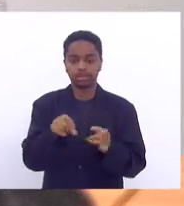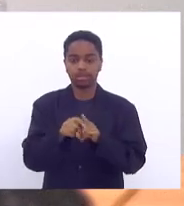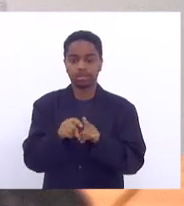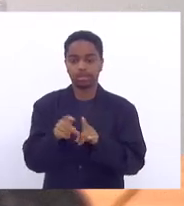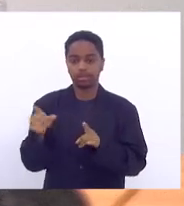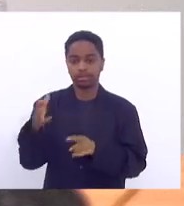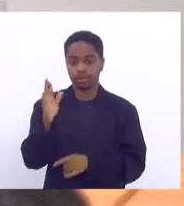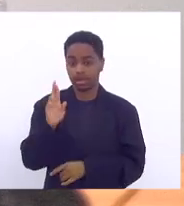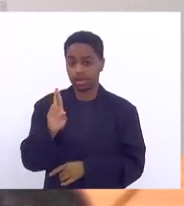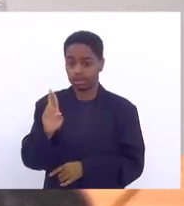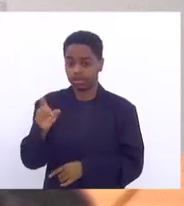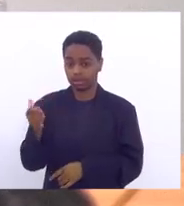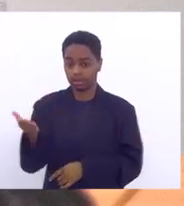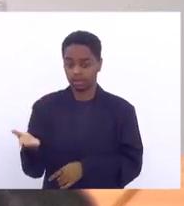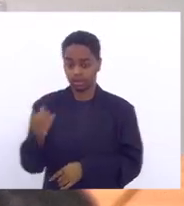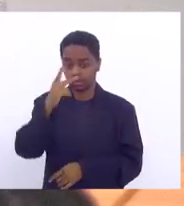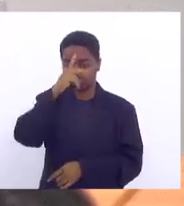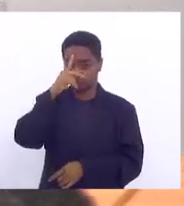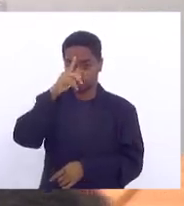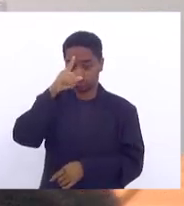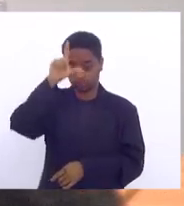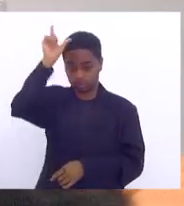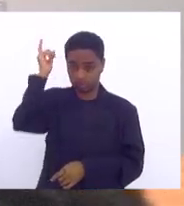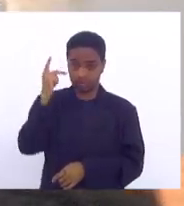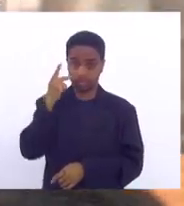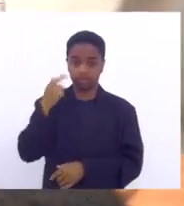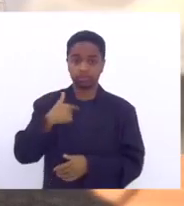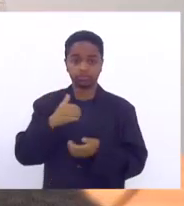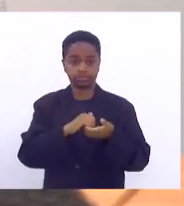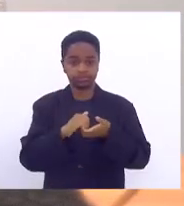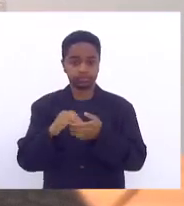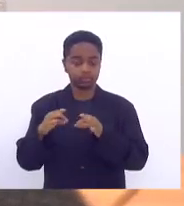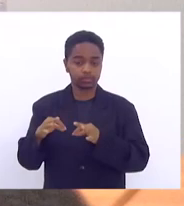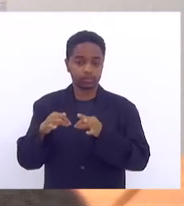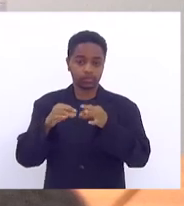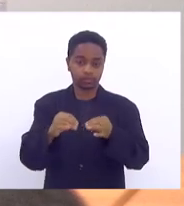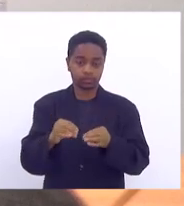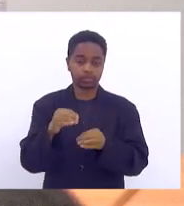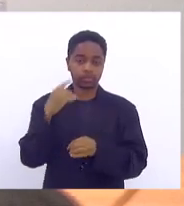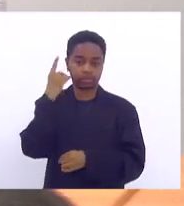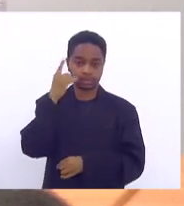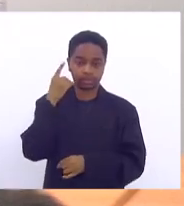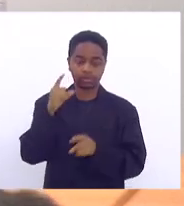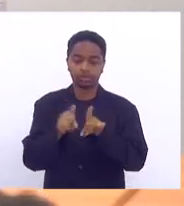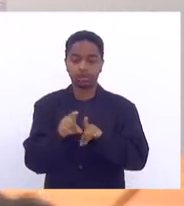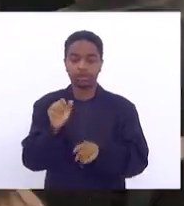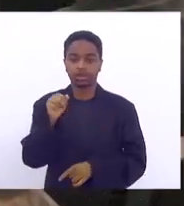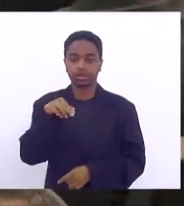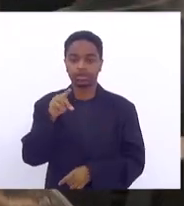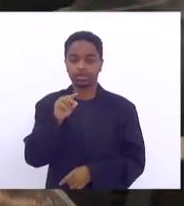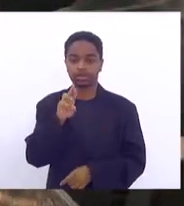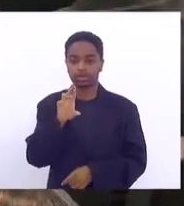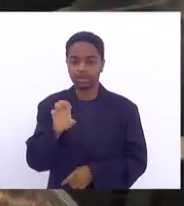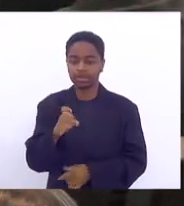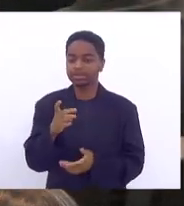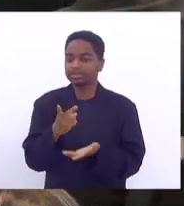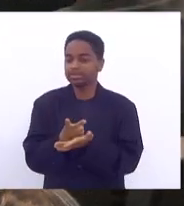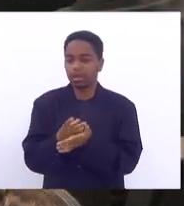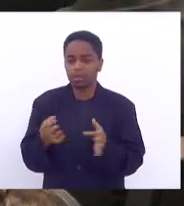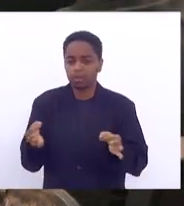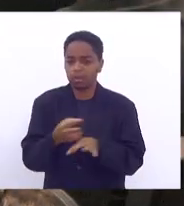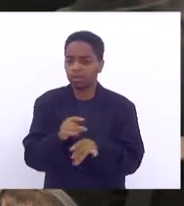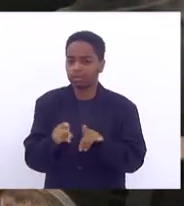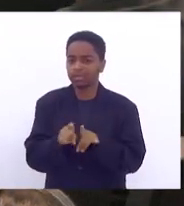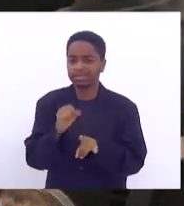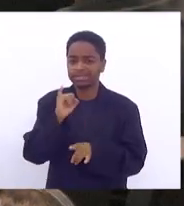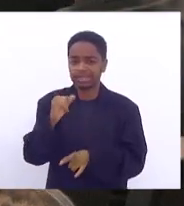luí Paulo saudou todos os deputados aqui presentes né e o André maimone que sempre pronto eu ligo eh na época que